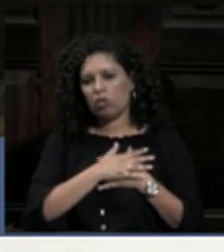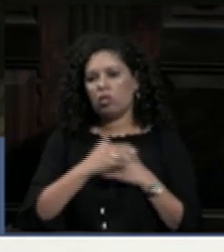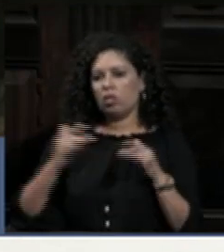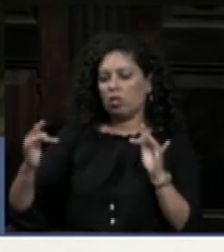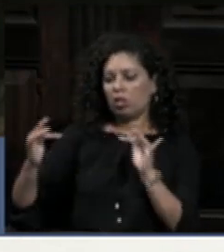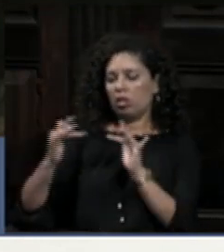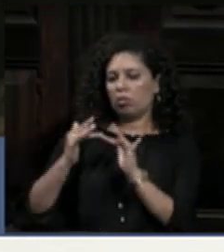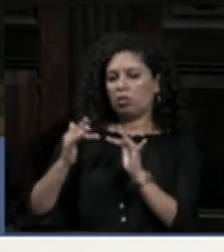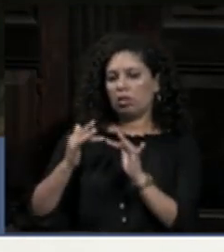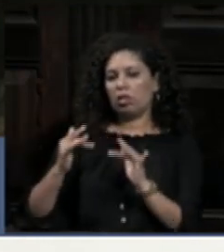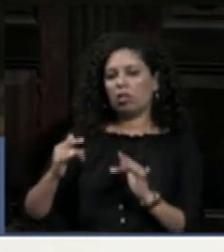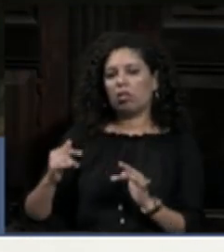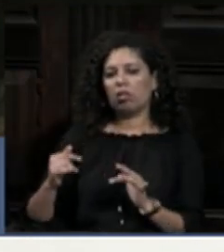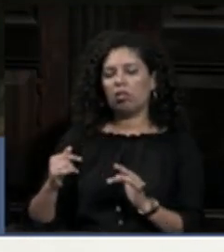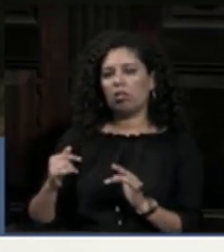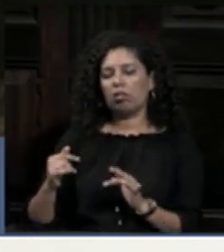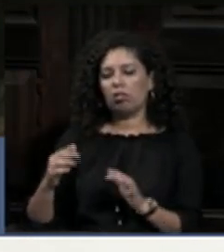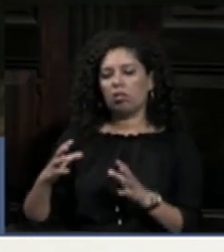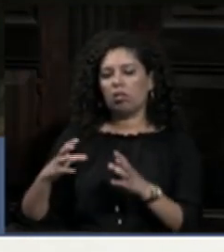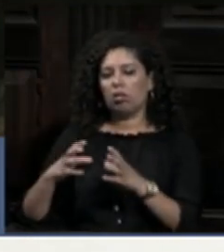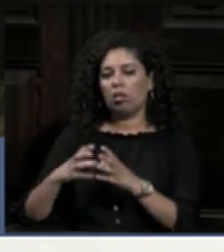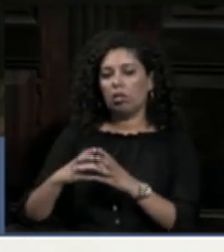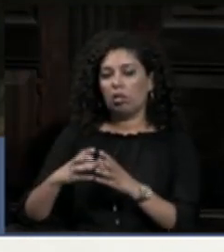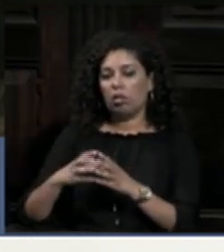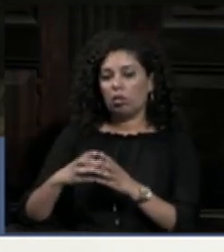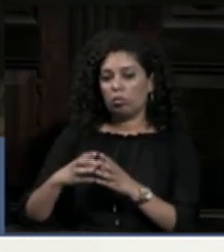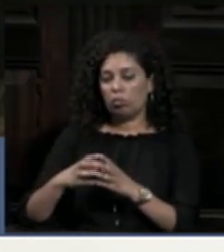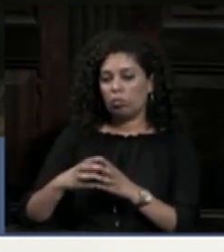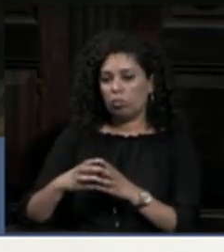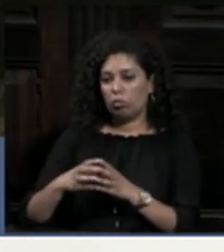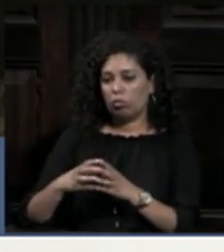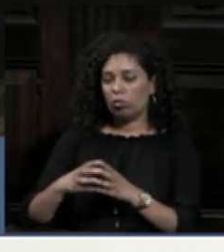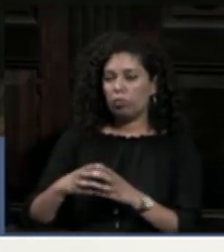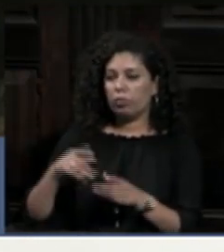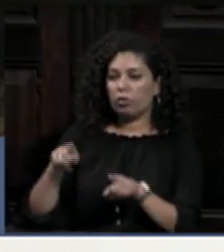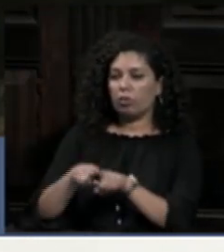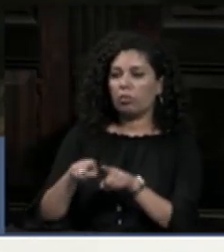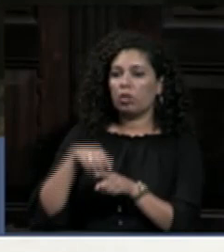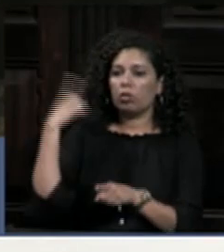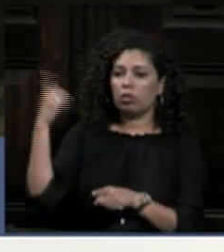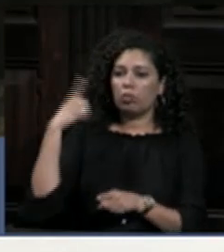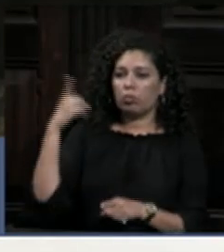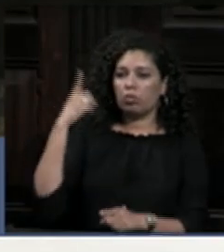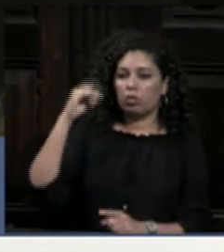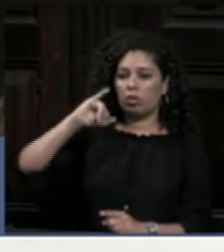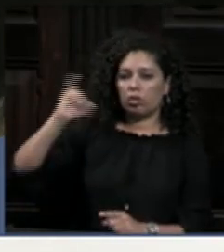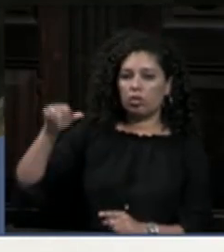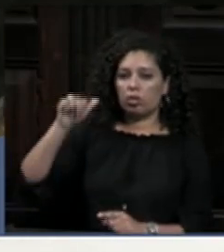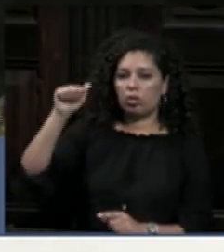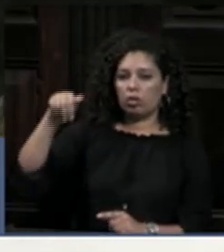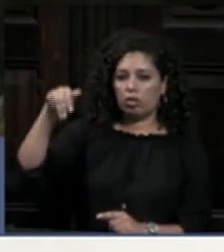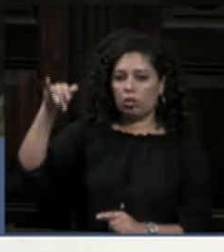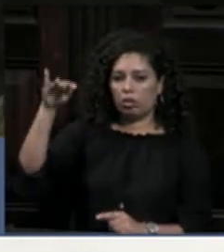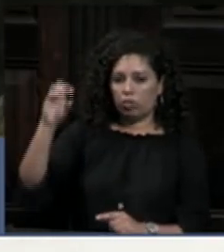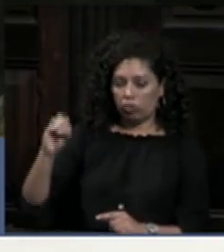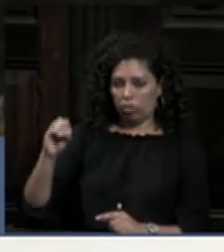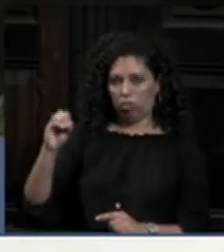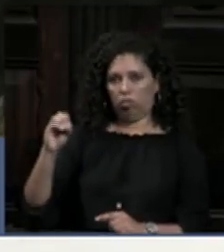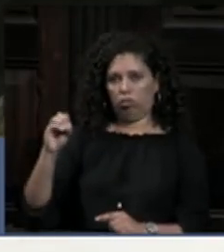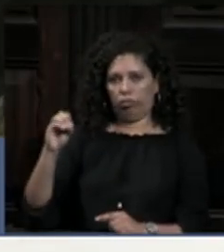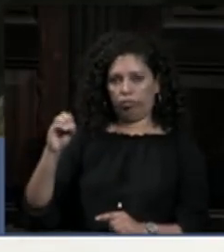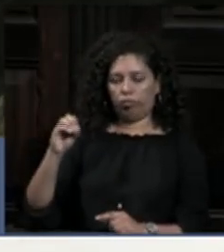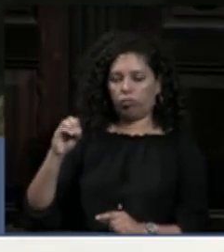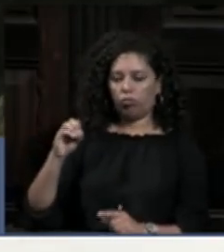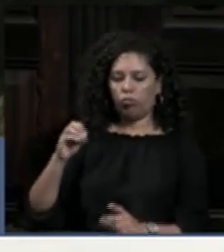a manifestação do deputado jânio mendes as prerrogativas da advocacia